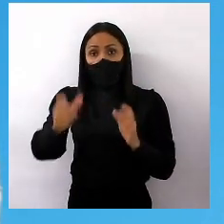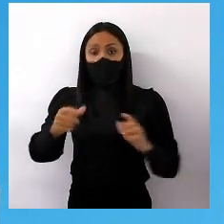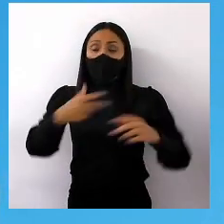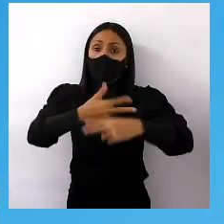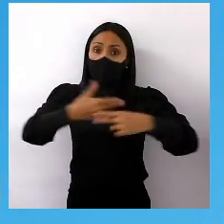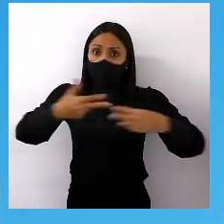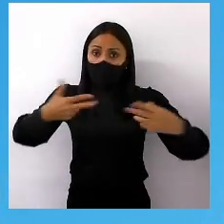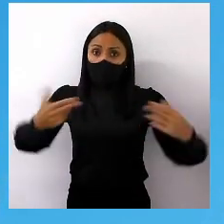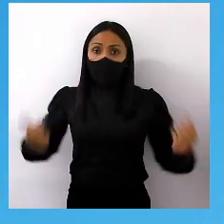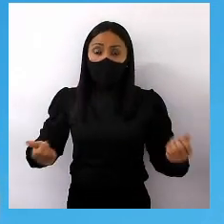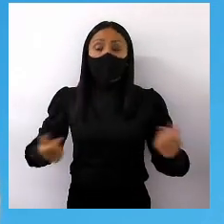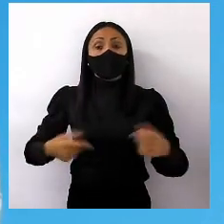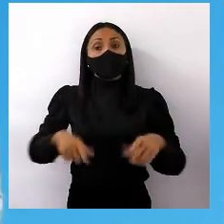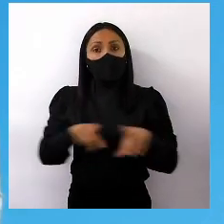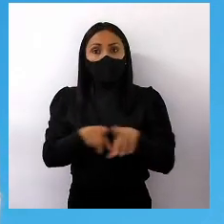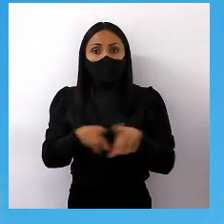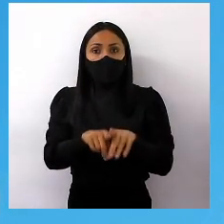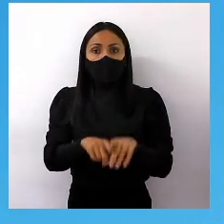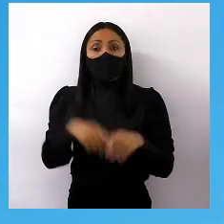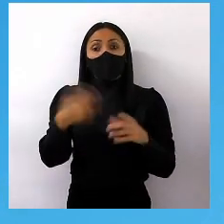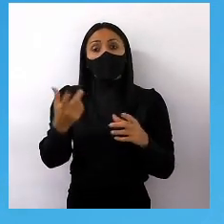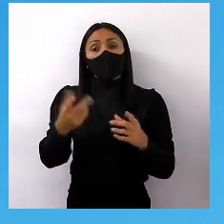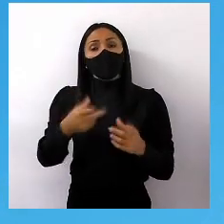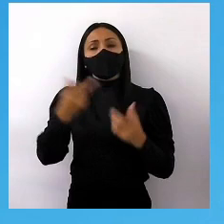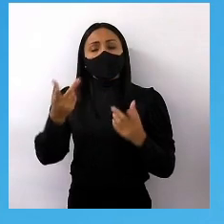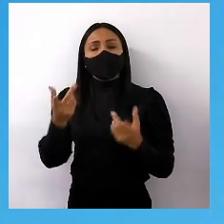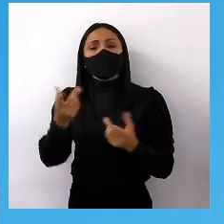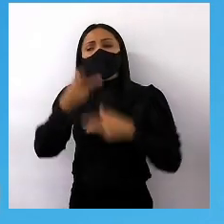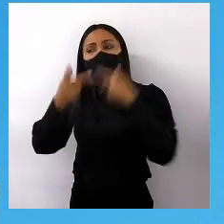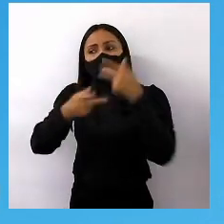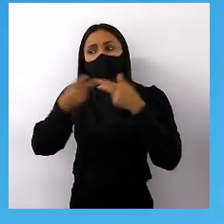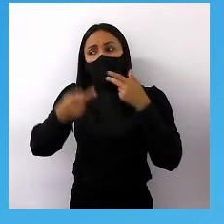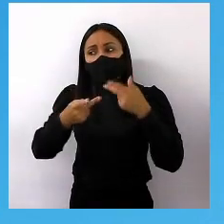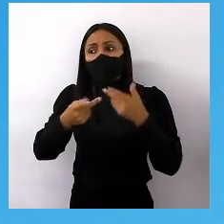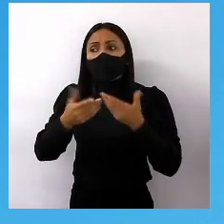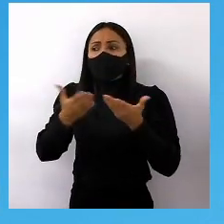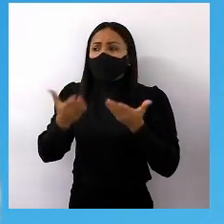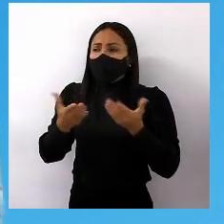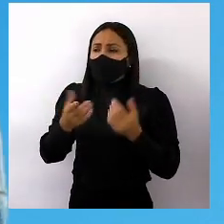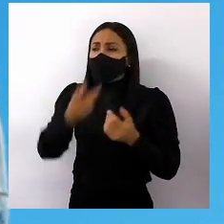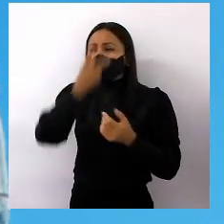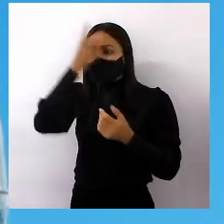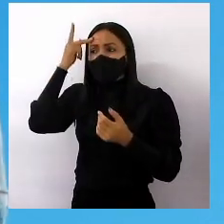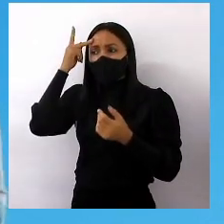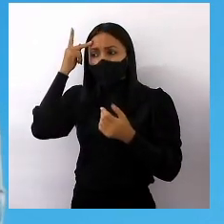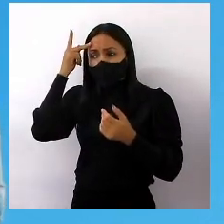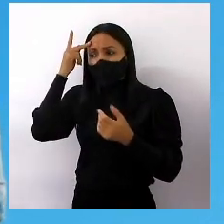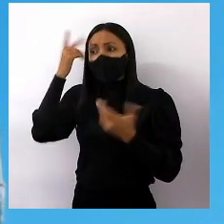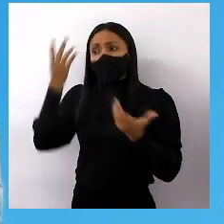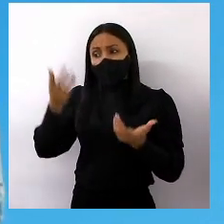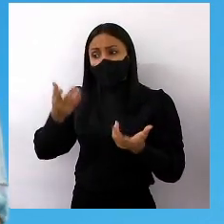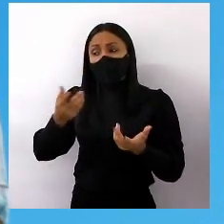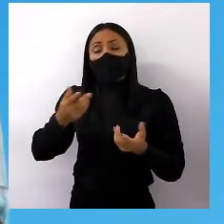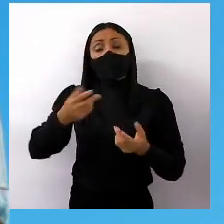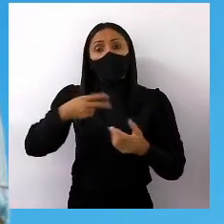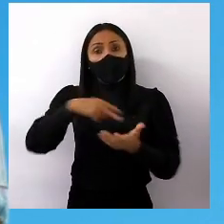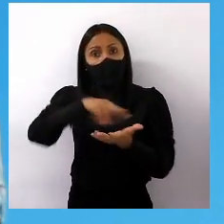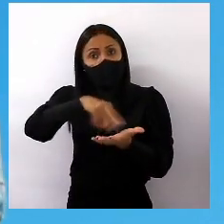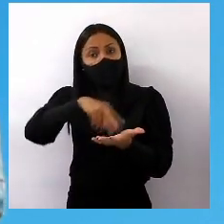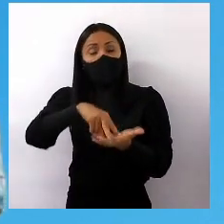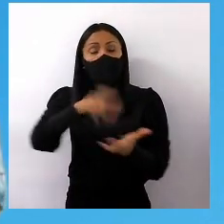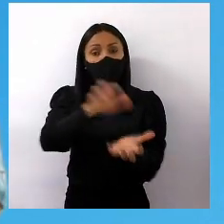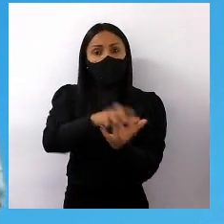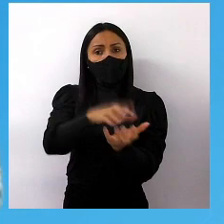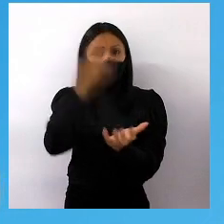e imateriais. Aí o senhor vem justamente tocar nessa questão. É uma pessoa, a dança, a dança pernambucana, a